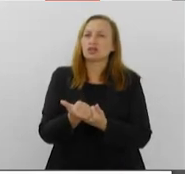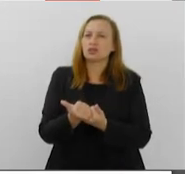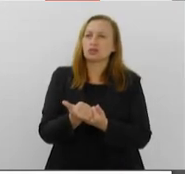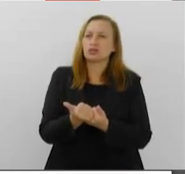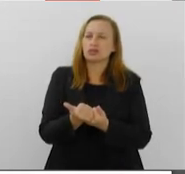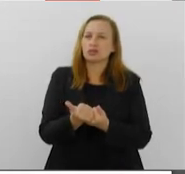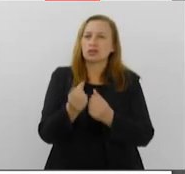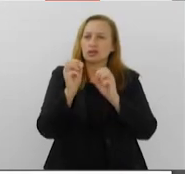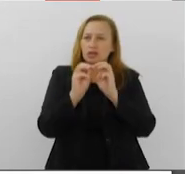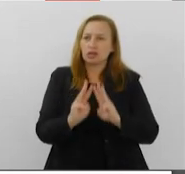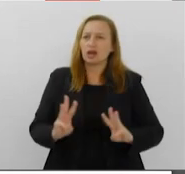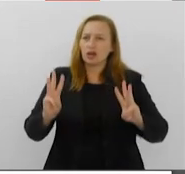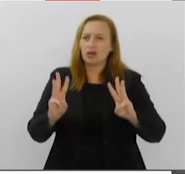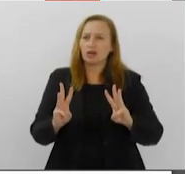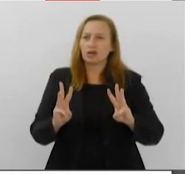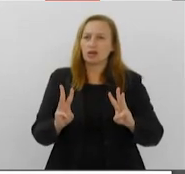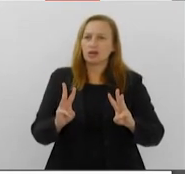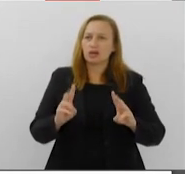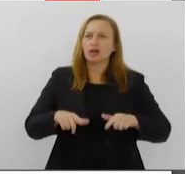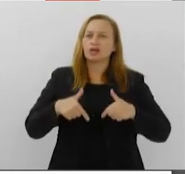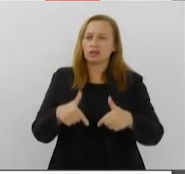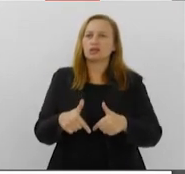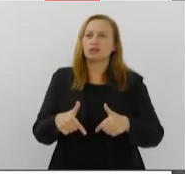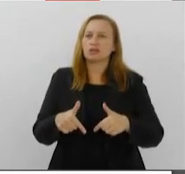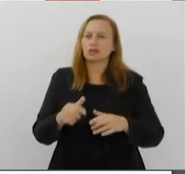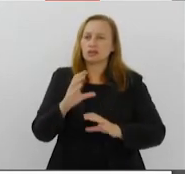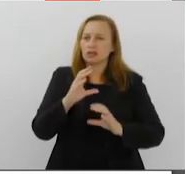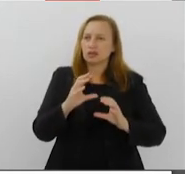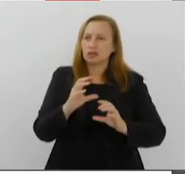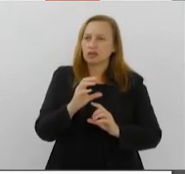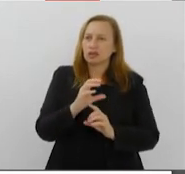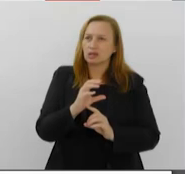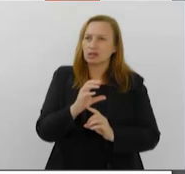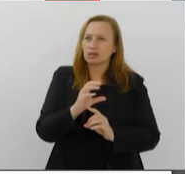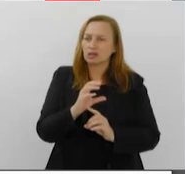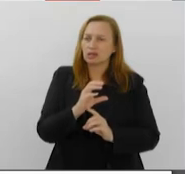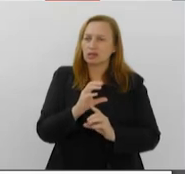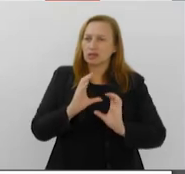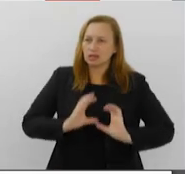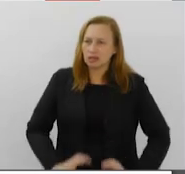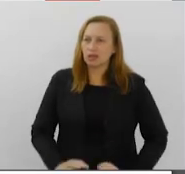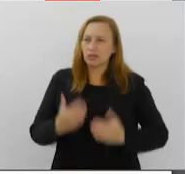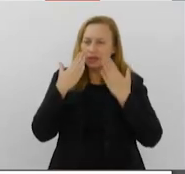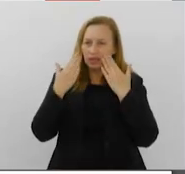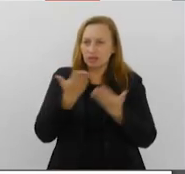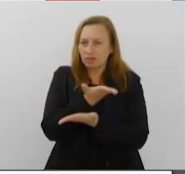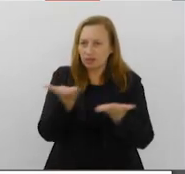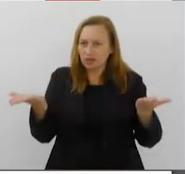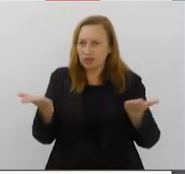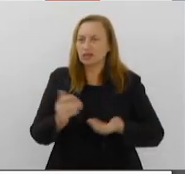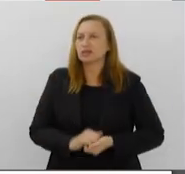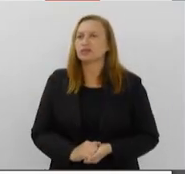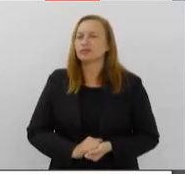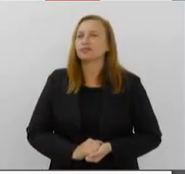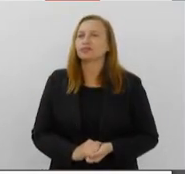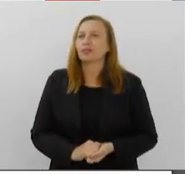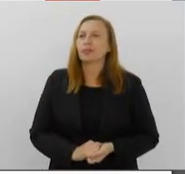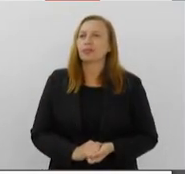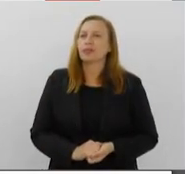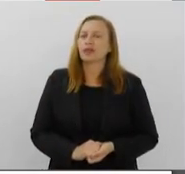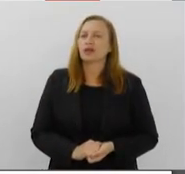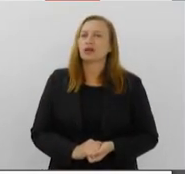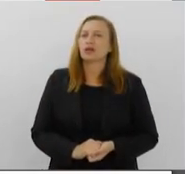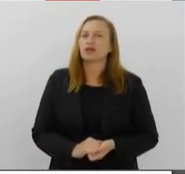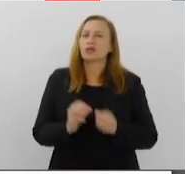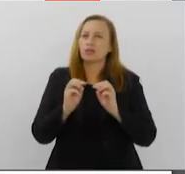ONG Ação da Cidadania, que eu gostaria de estar apresentando para vocês aqui presentes, que é uma ONG